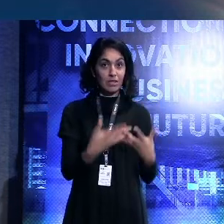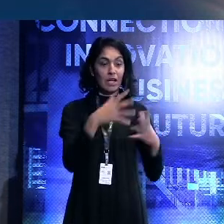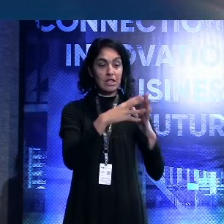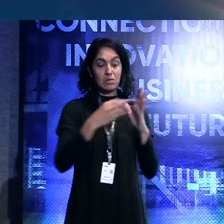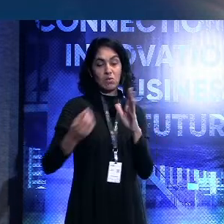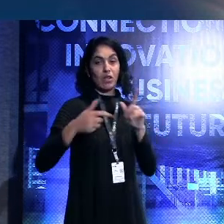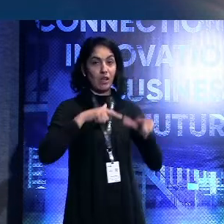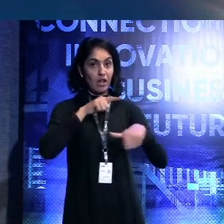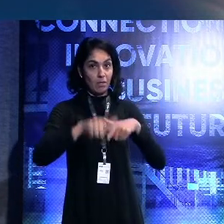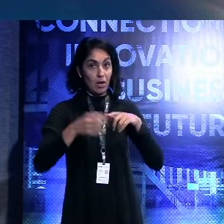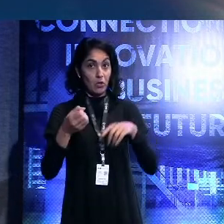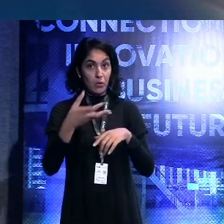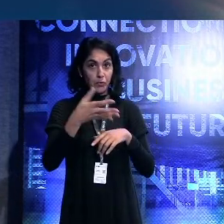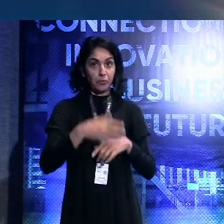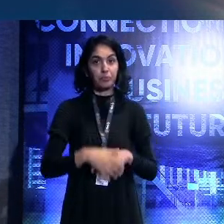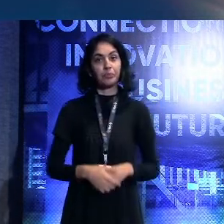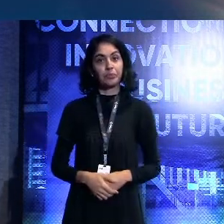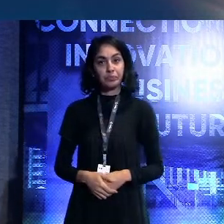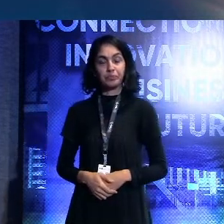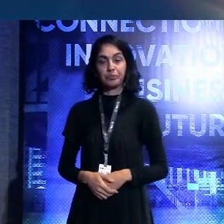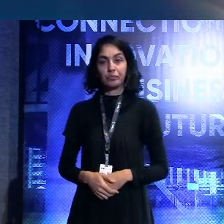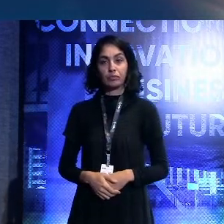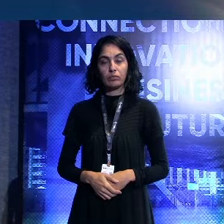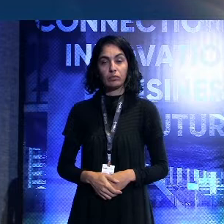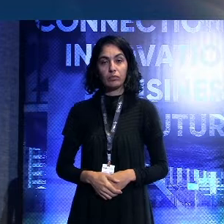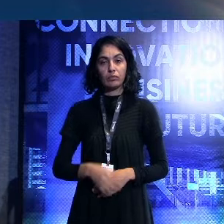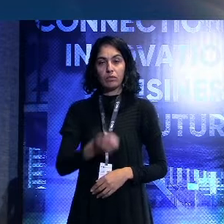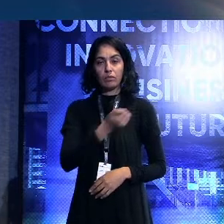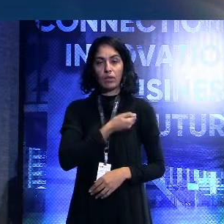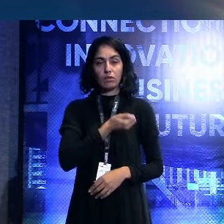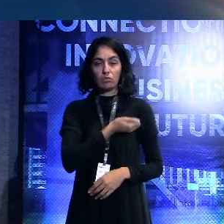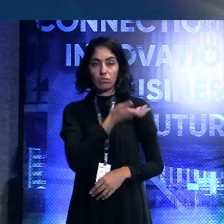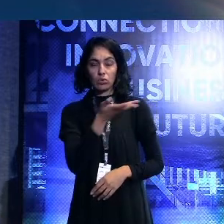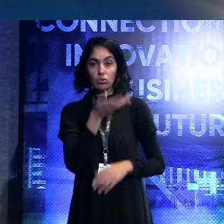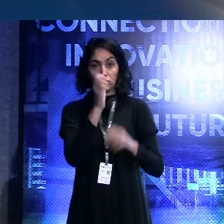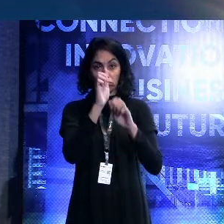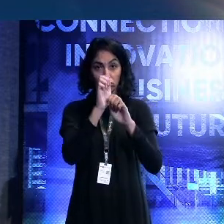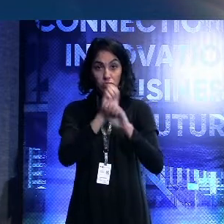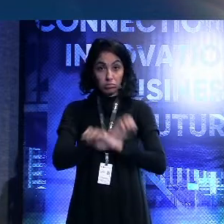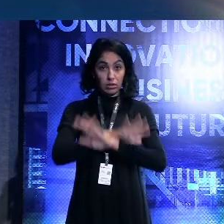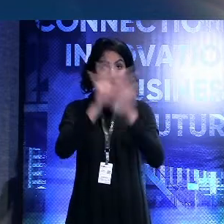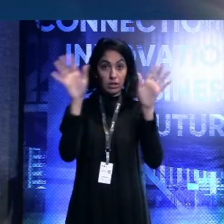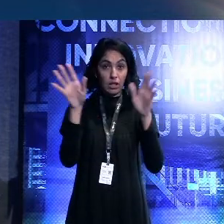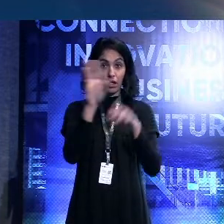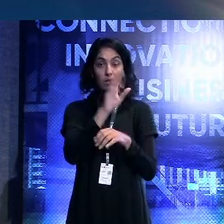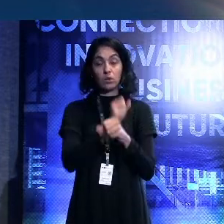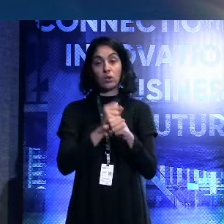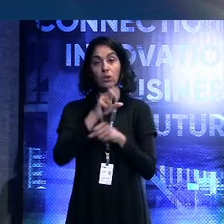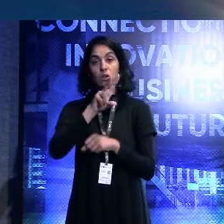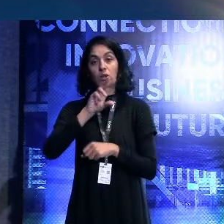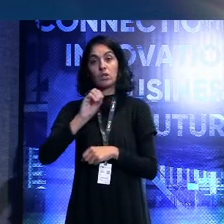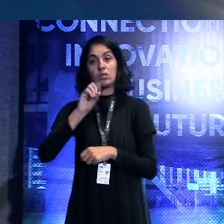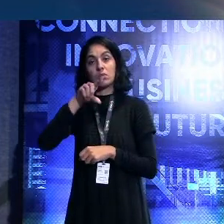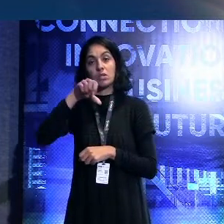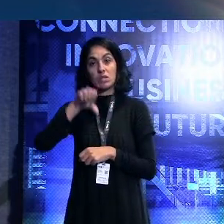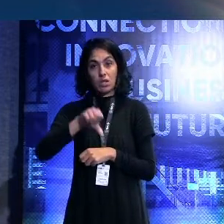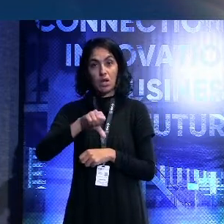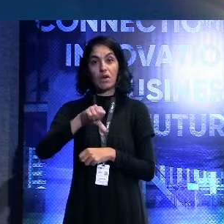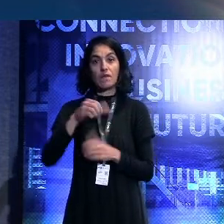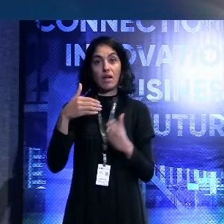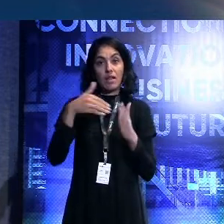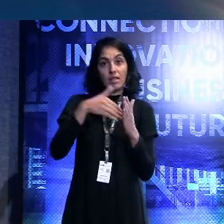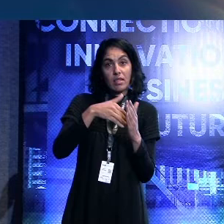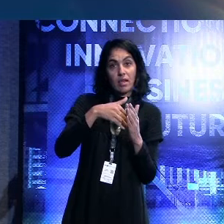trabalho. Aqui um pouquinho dos números, para deixar um pouco mais claro para vocês. Então, 2019, ali finalzinho, metade de 2019 até metade